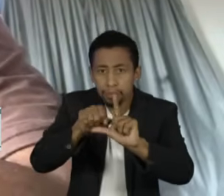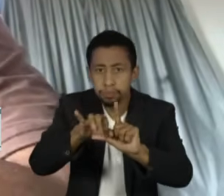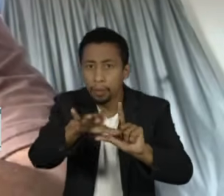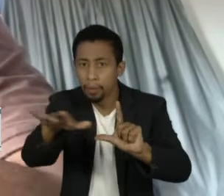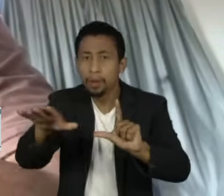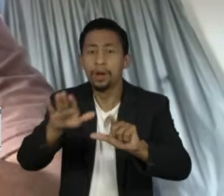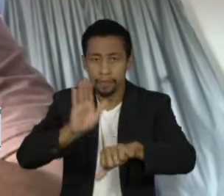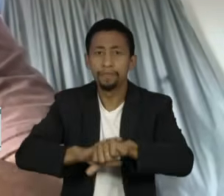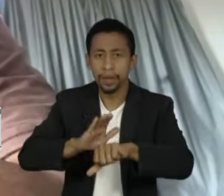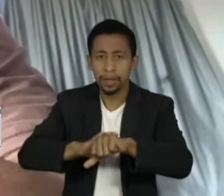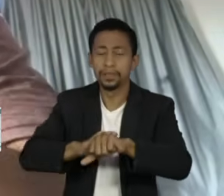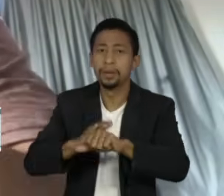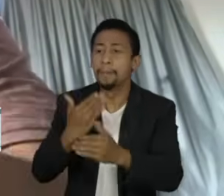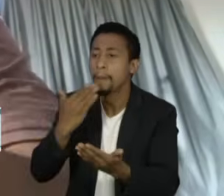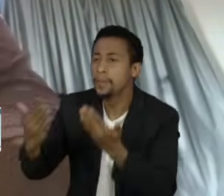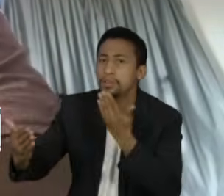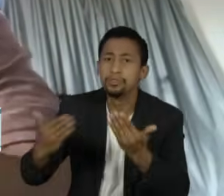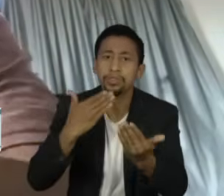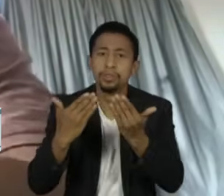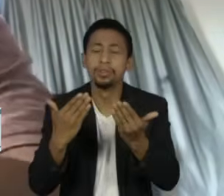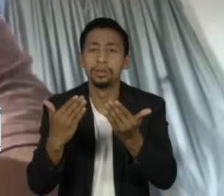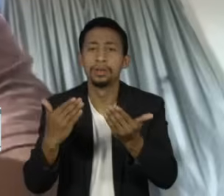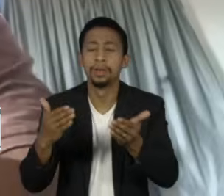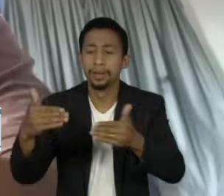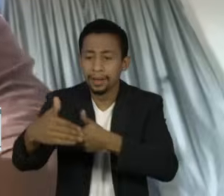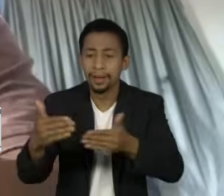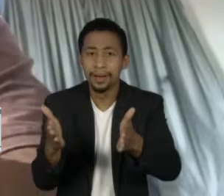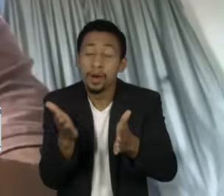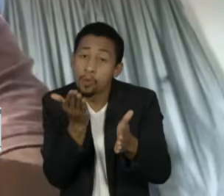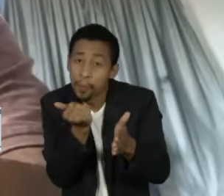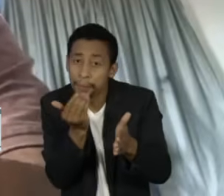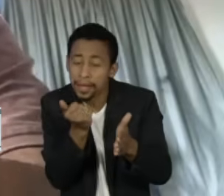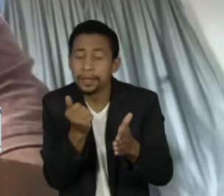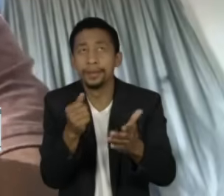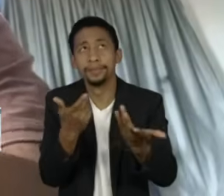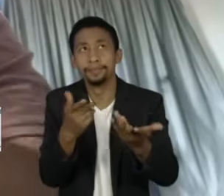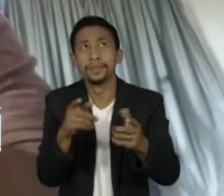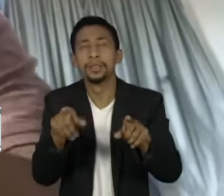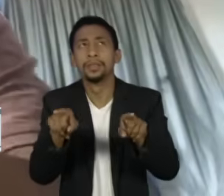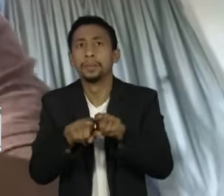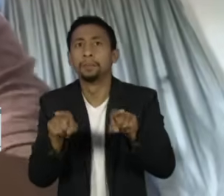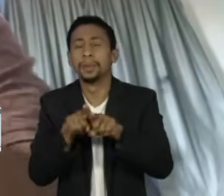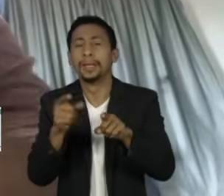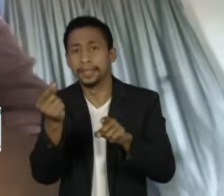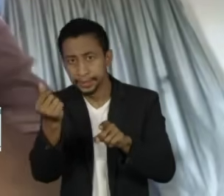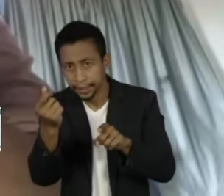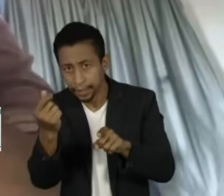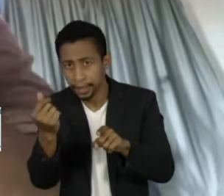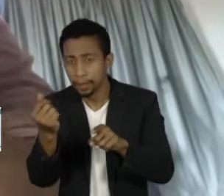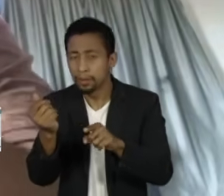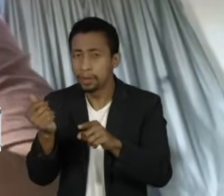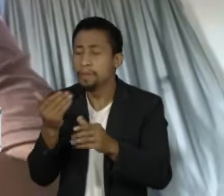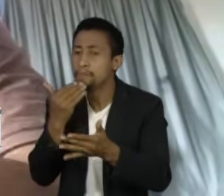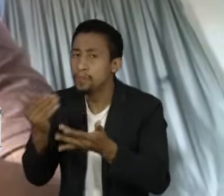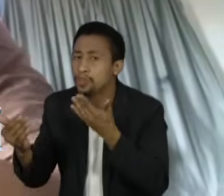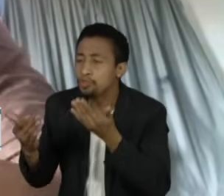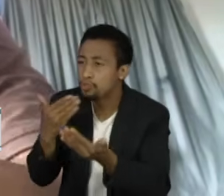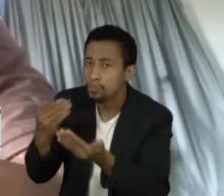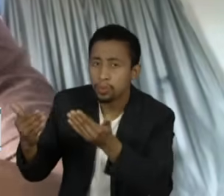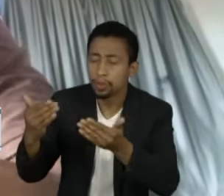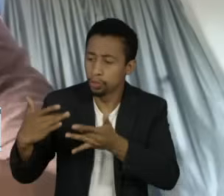e para arrecadar, na realidade, arrecadar dinheiro e comprar cesta básica. E hoje a gente